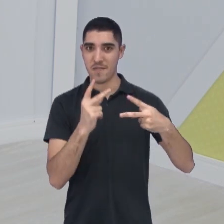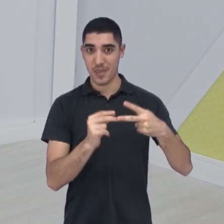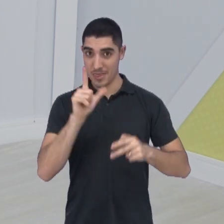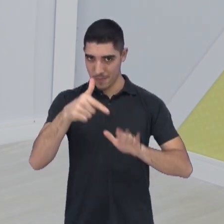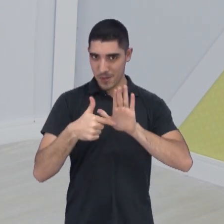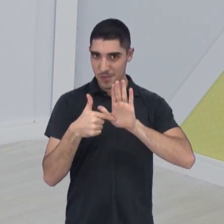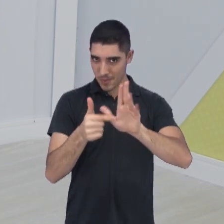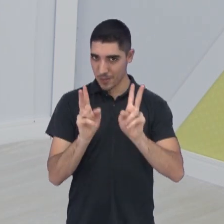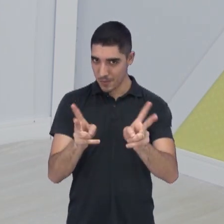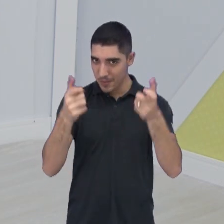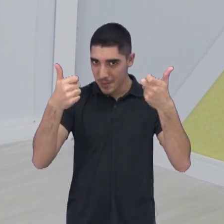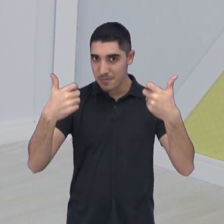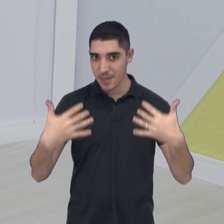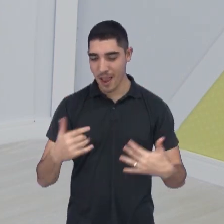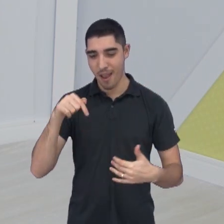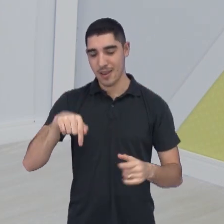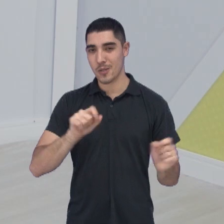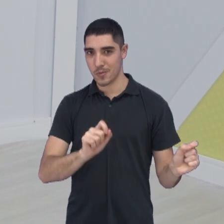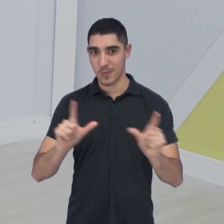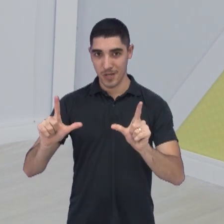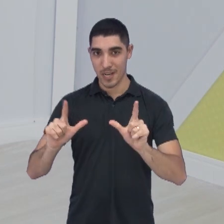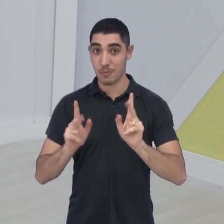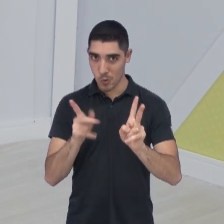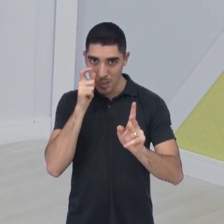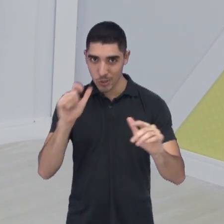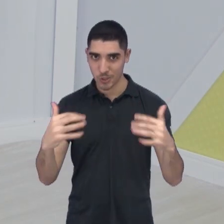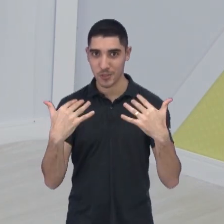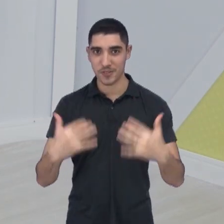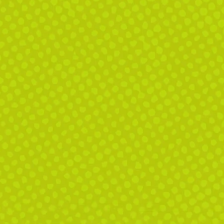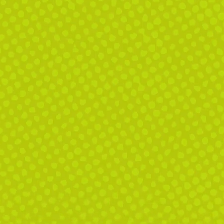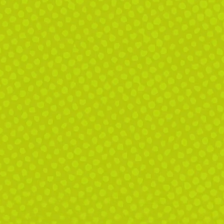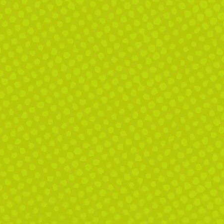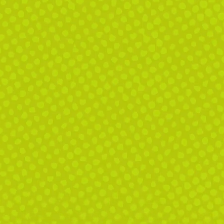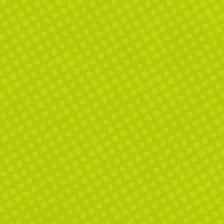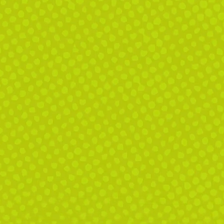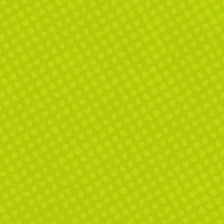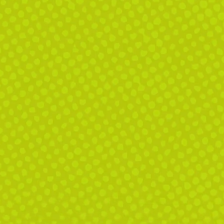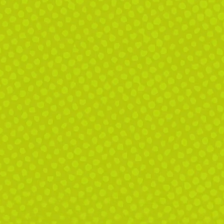conto para você como é que foram as 2 partidas. Não sai daí, já voltamos.